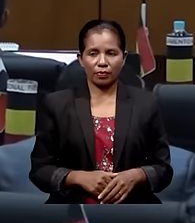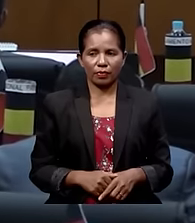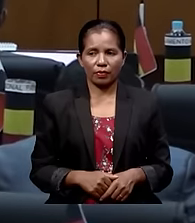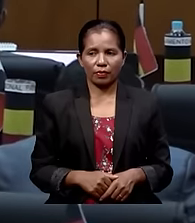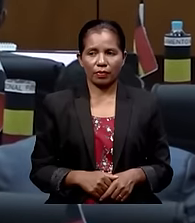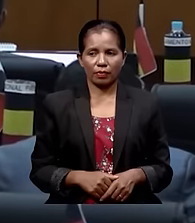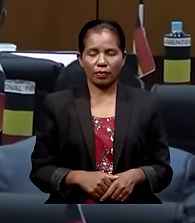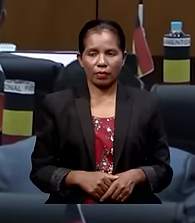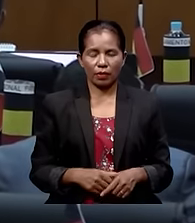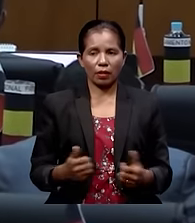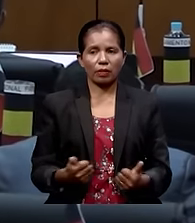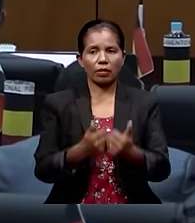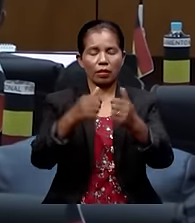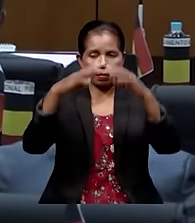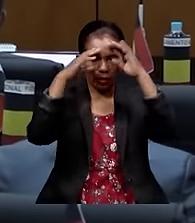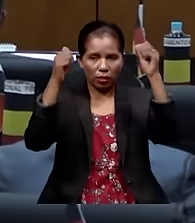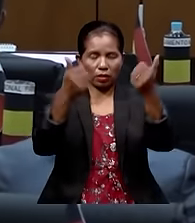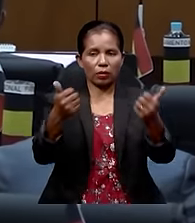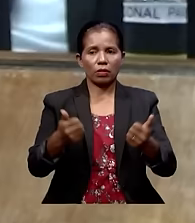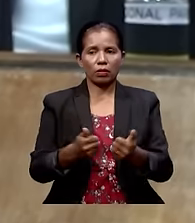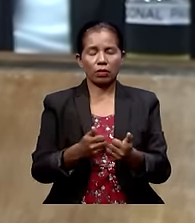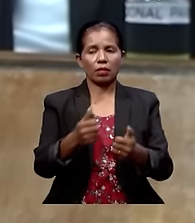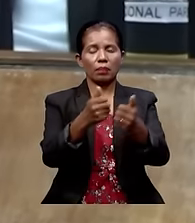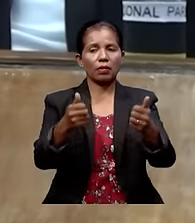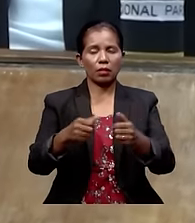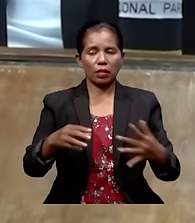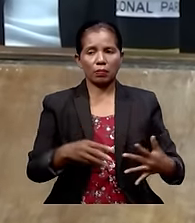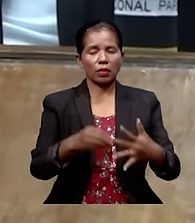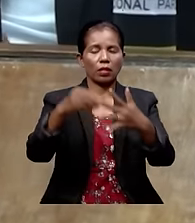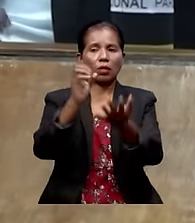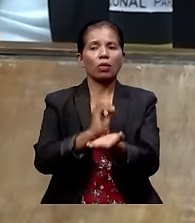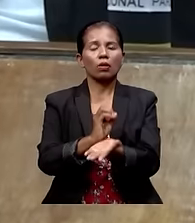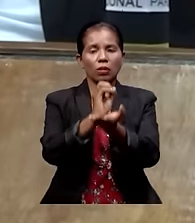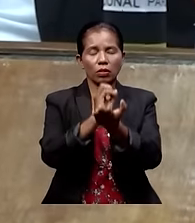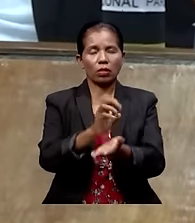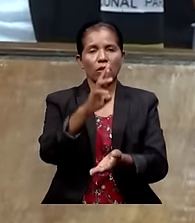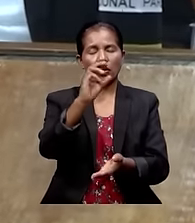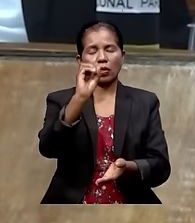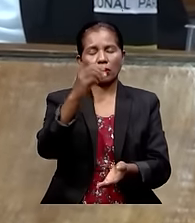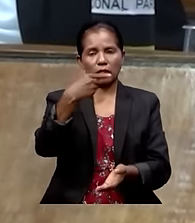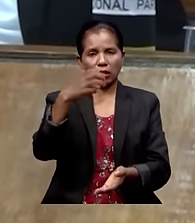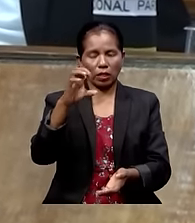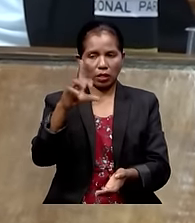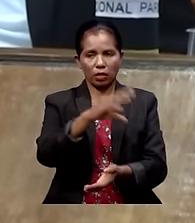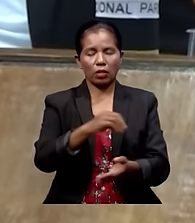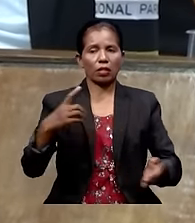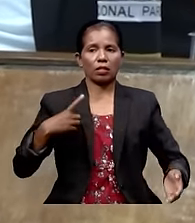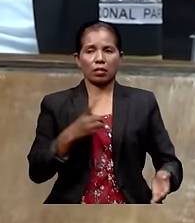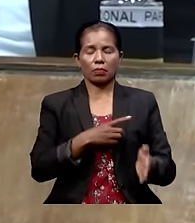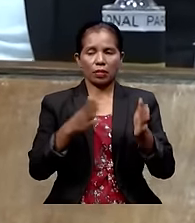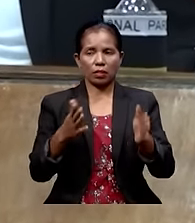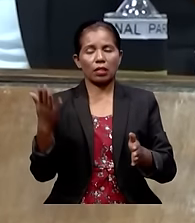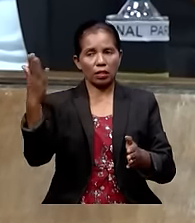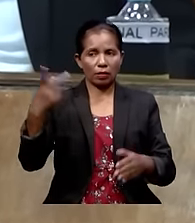E a audiência pública entre presidente e autoridade da região administrativa especial Ecuse Ambeno, Rogério Lobato, o deputado Sira e a Parlamento